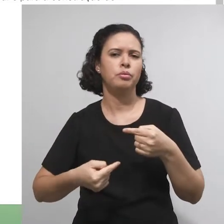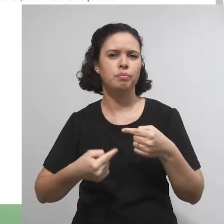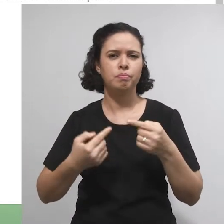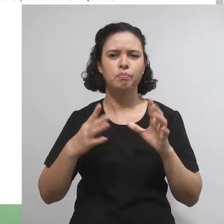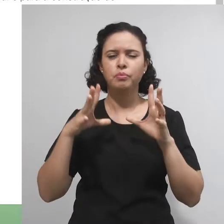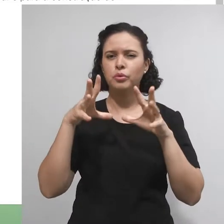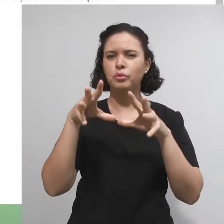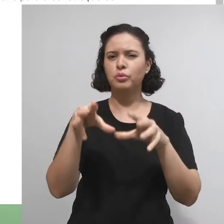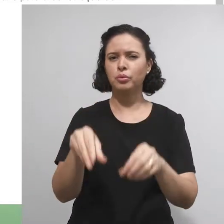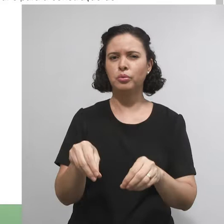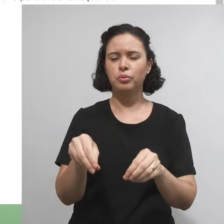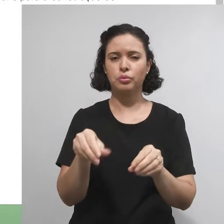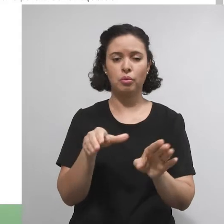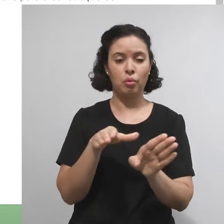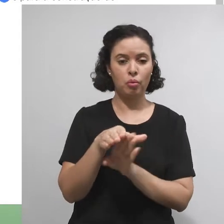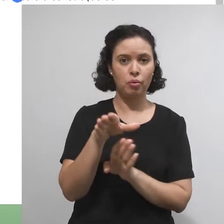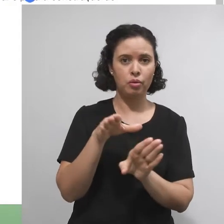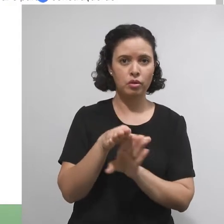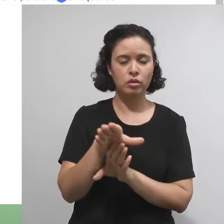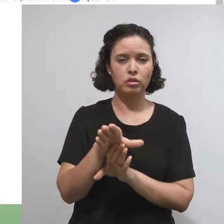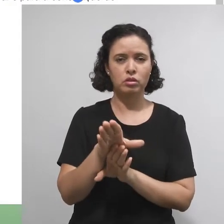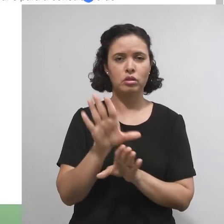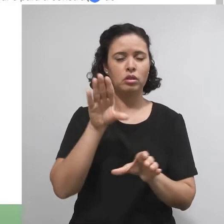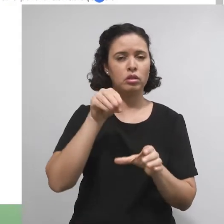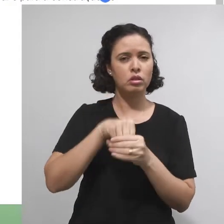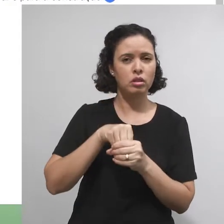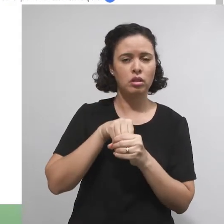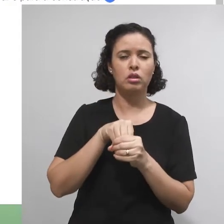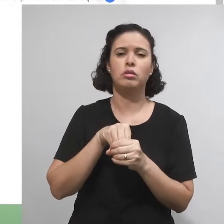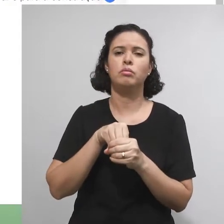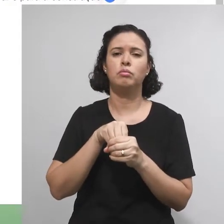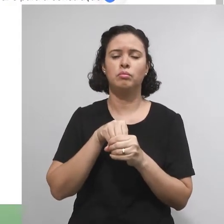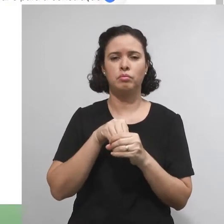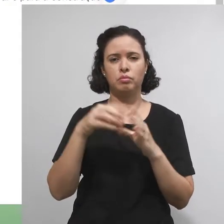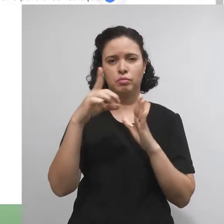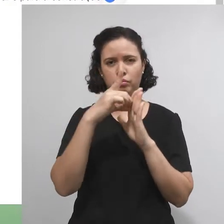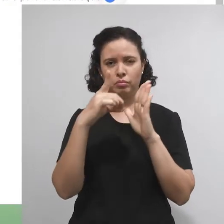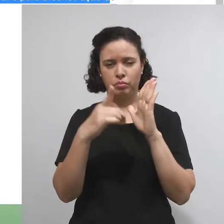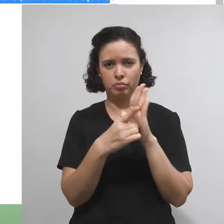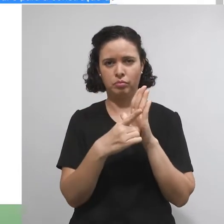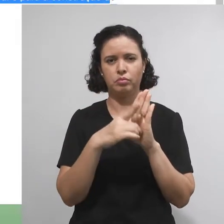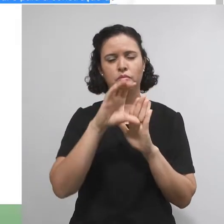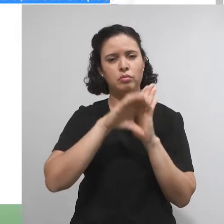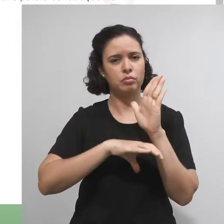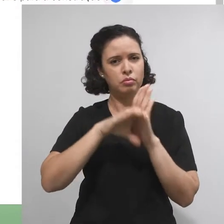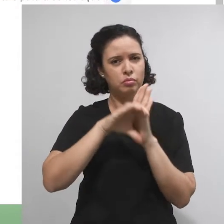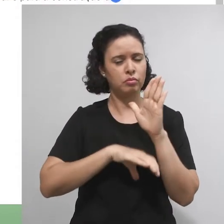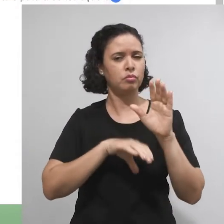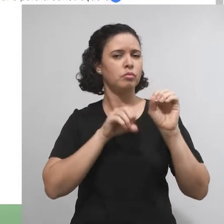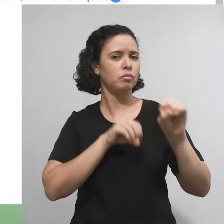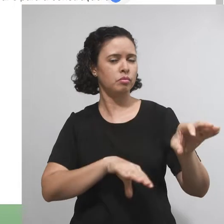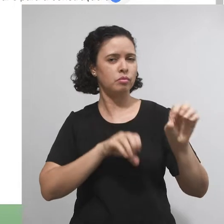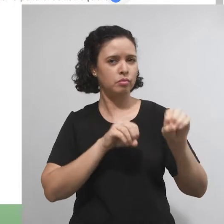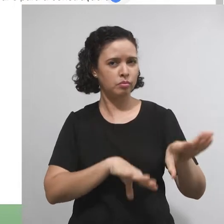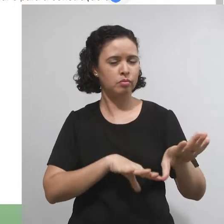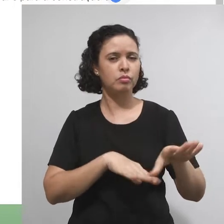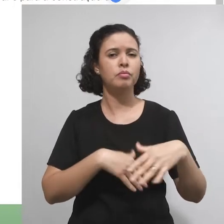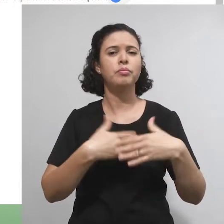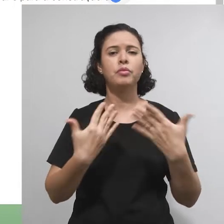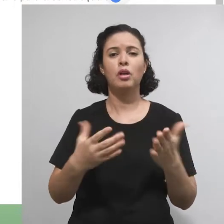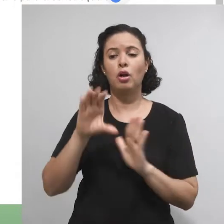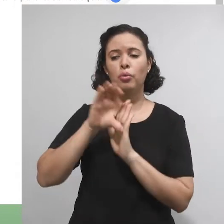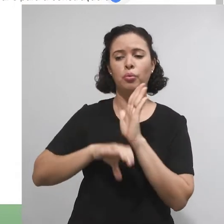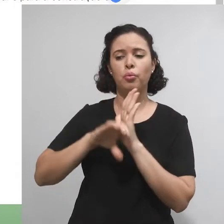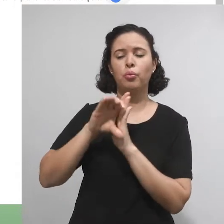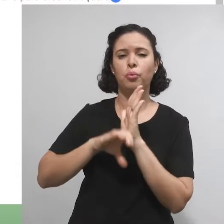e eles estarão orientados nas diretrizes curriculares da educação. Essas diretrizes curriculares